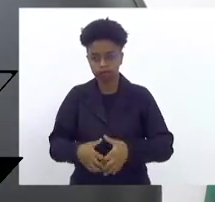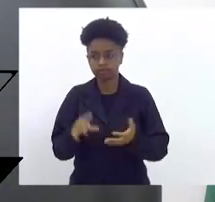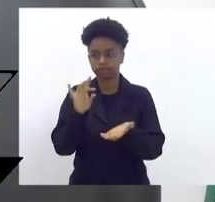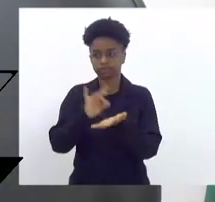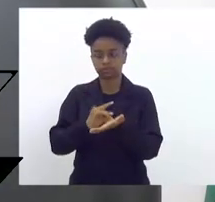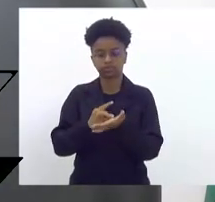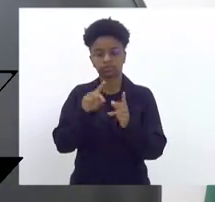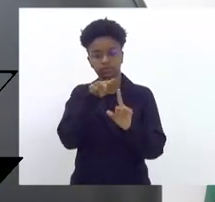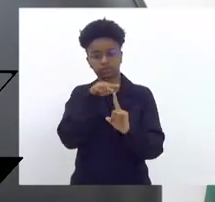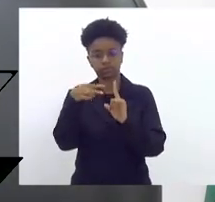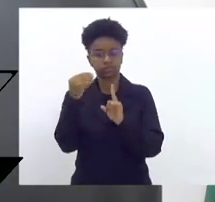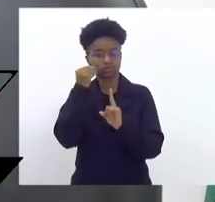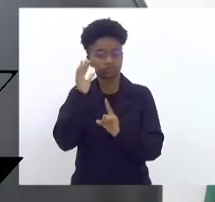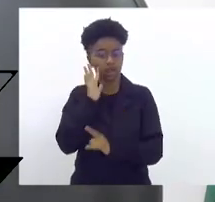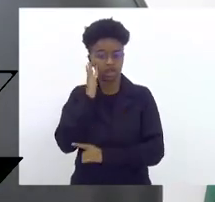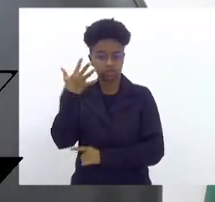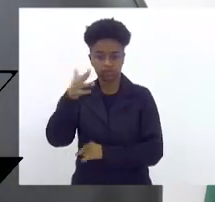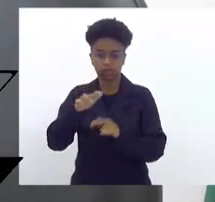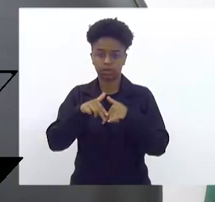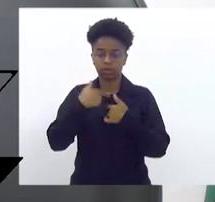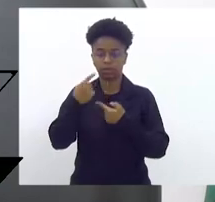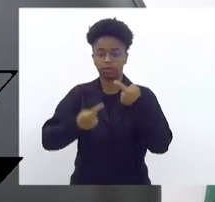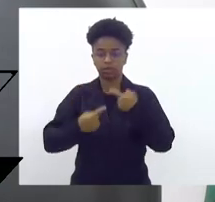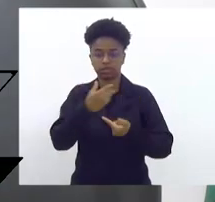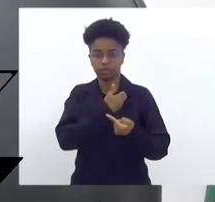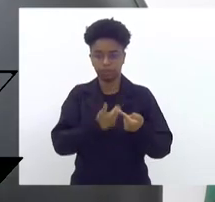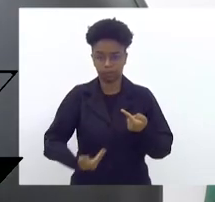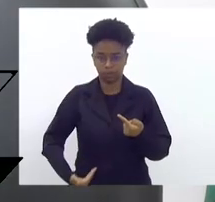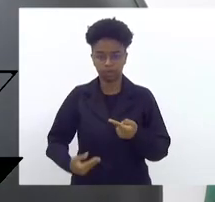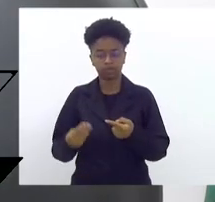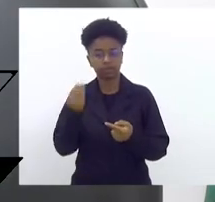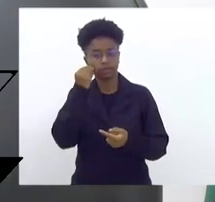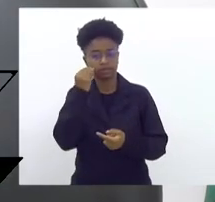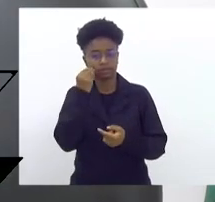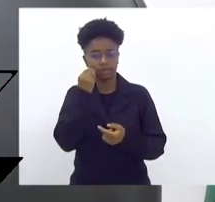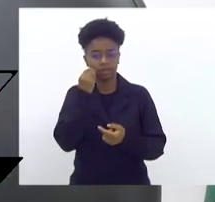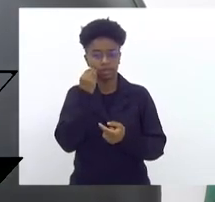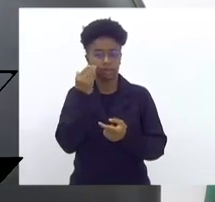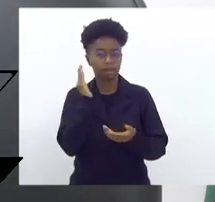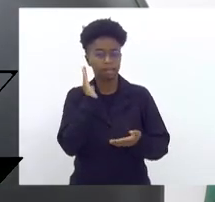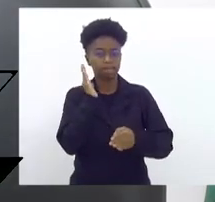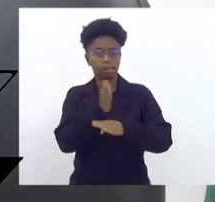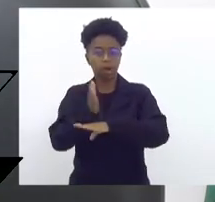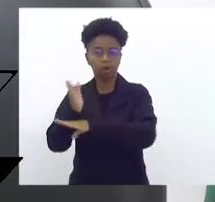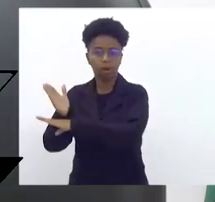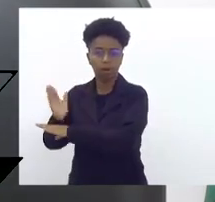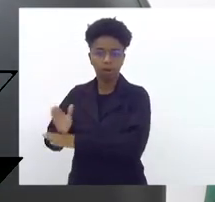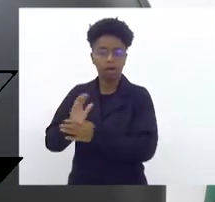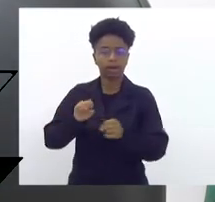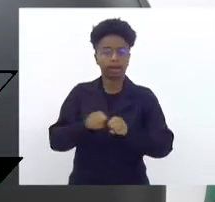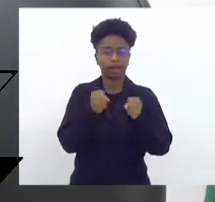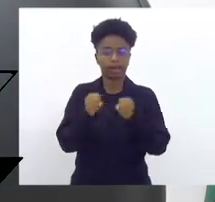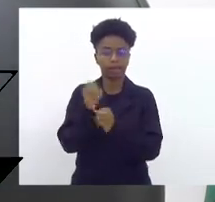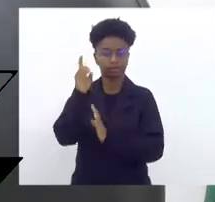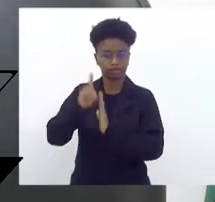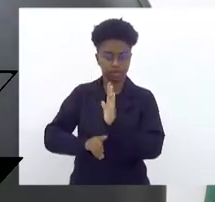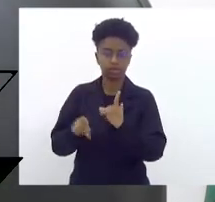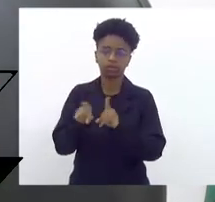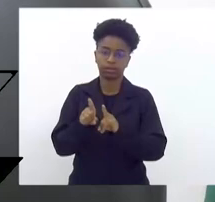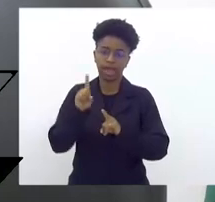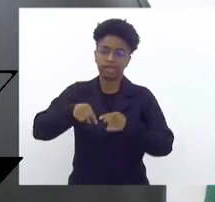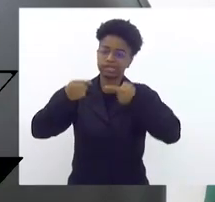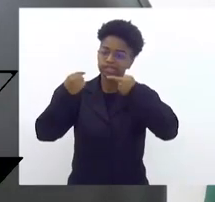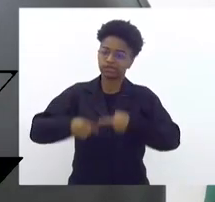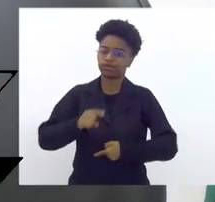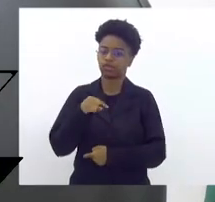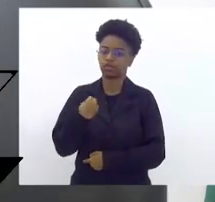de resolução através de políticas públicas para enfrentar essas violações de direito também é um desafio para